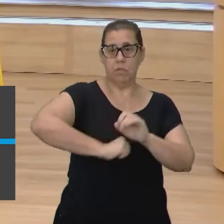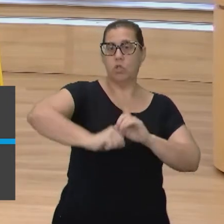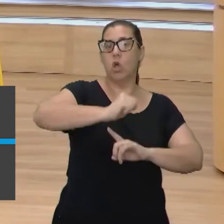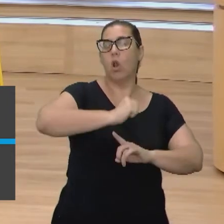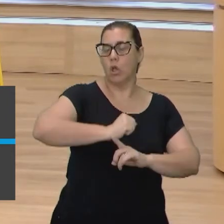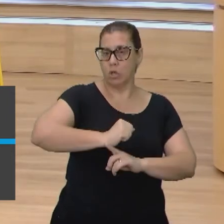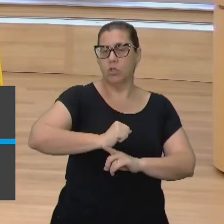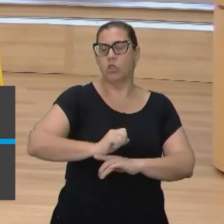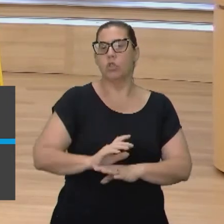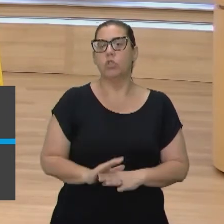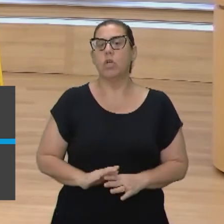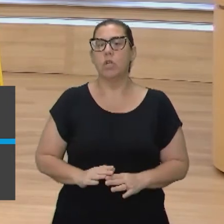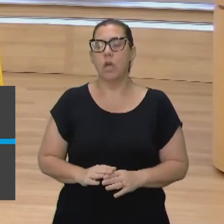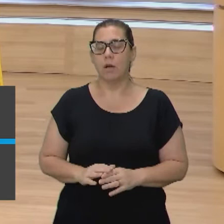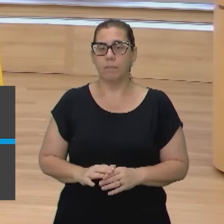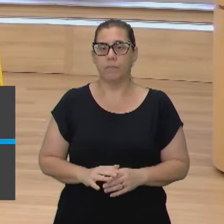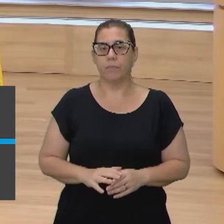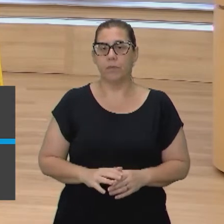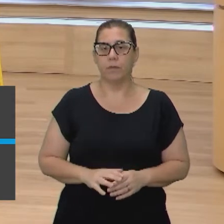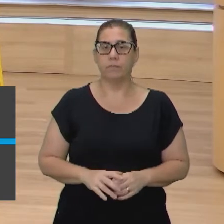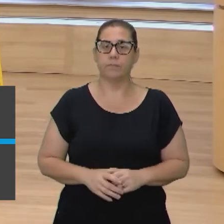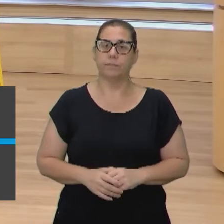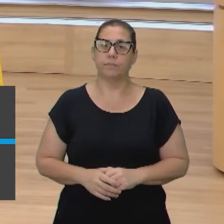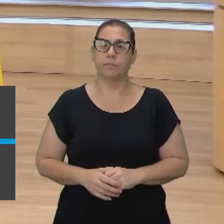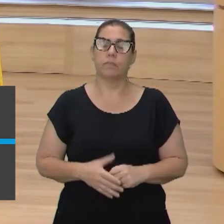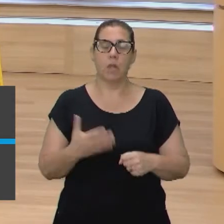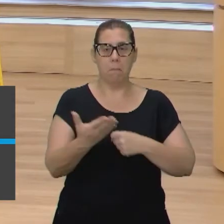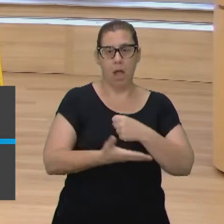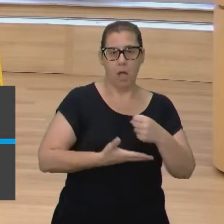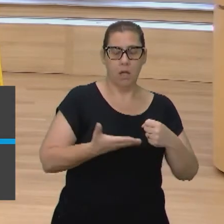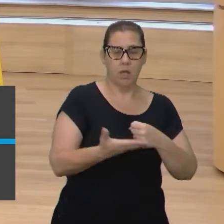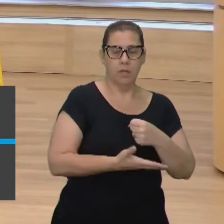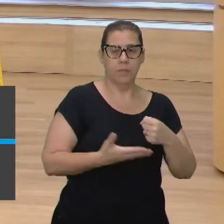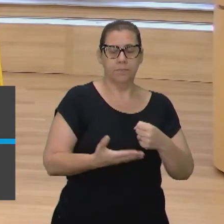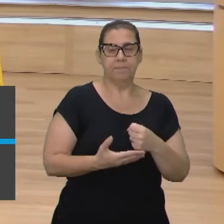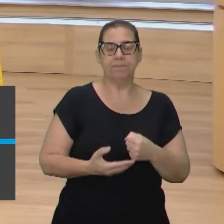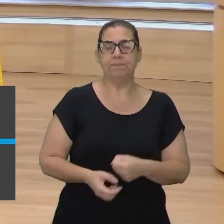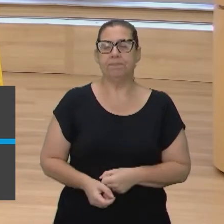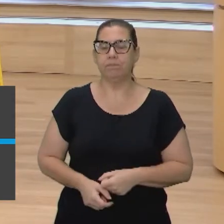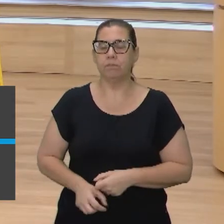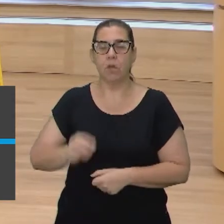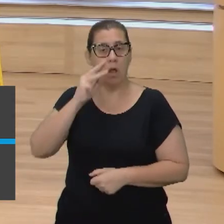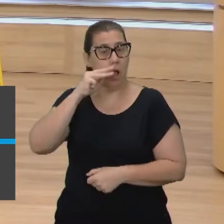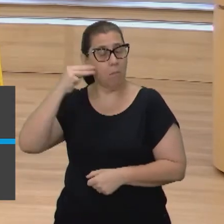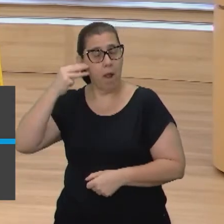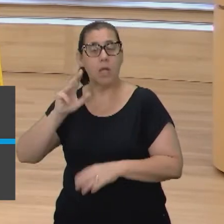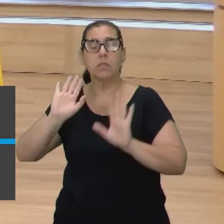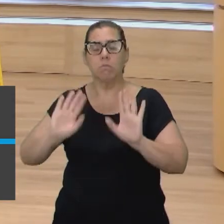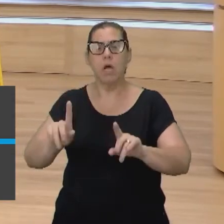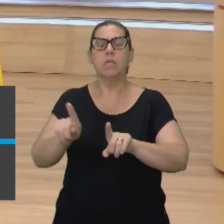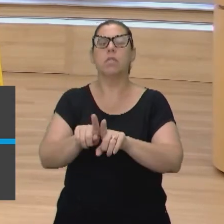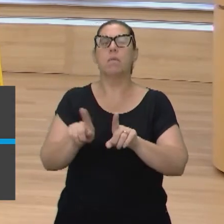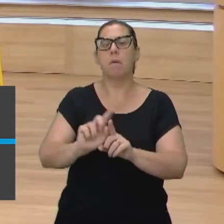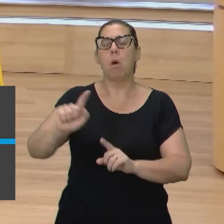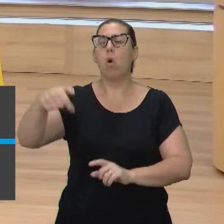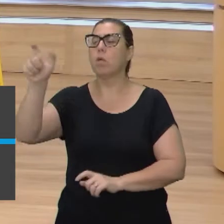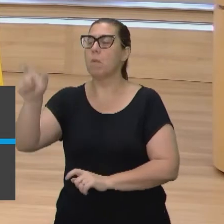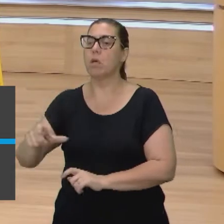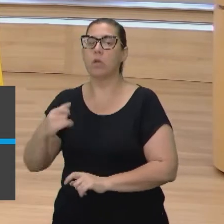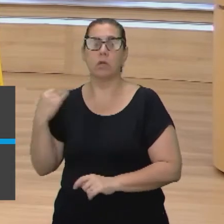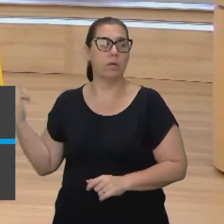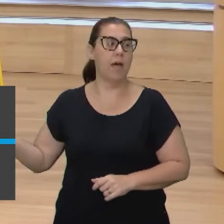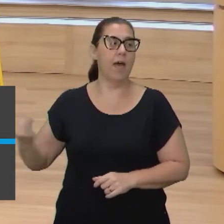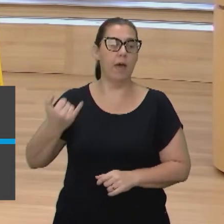sociologia baseada nos escritos do Karl Marx, como, por exemplo, também para um outro autor muito importante